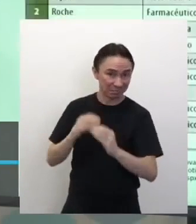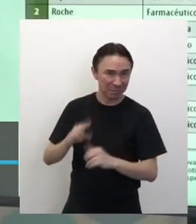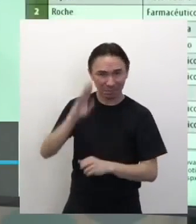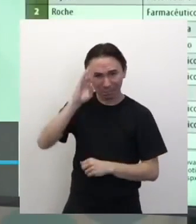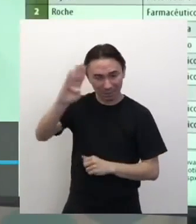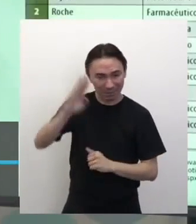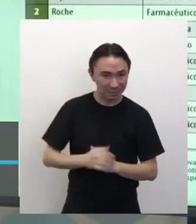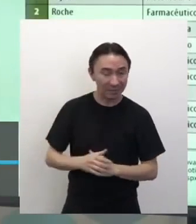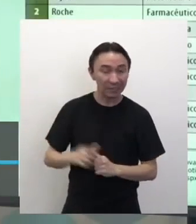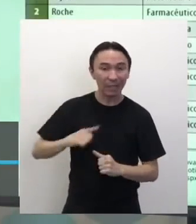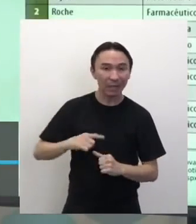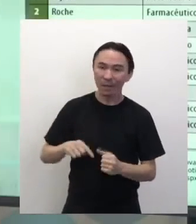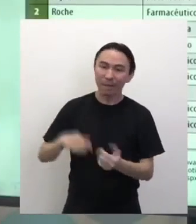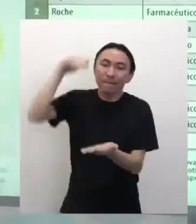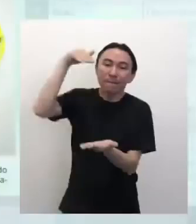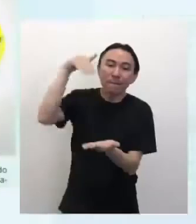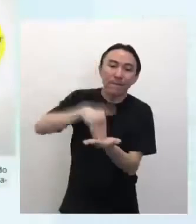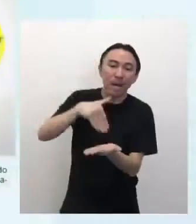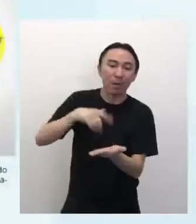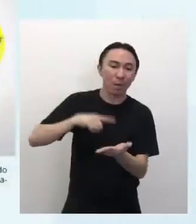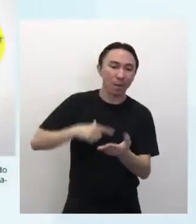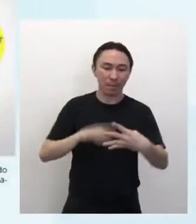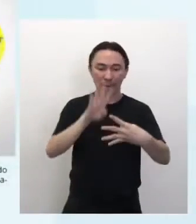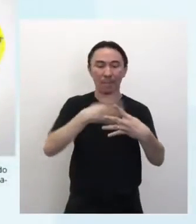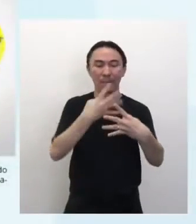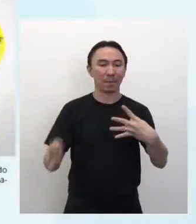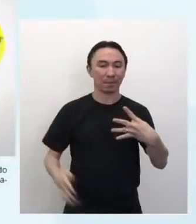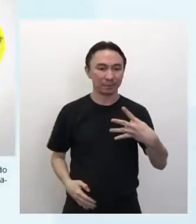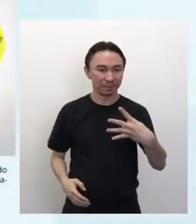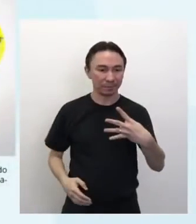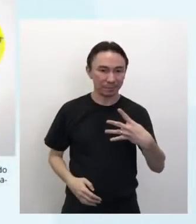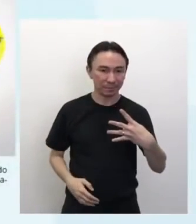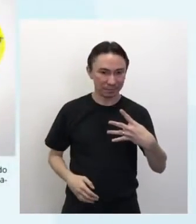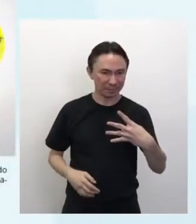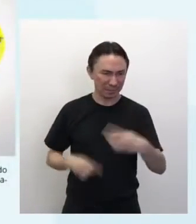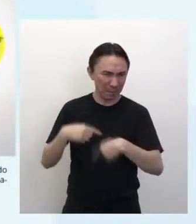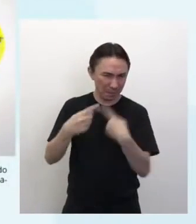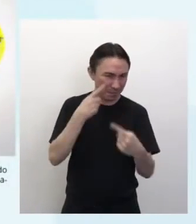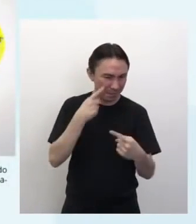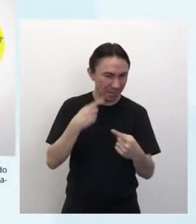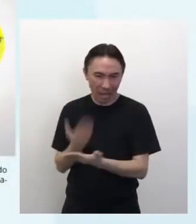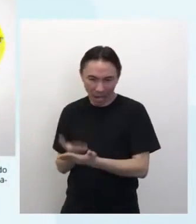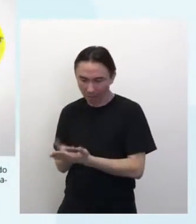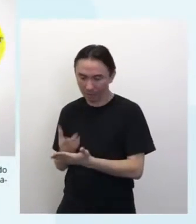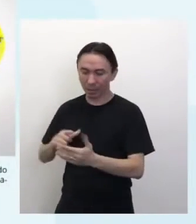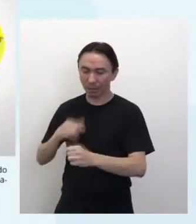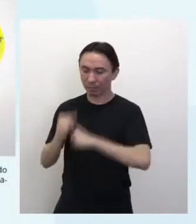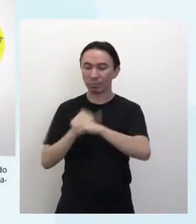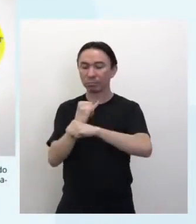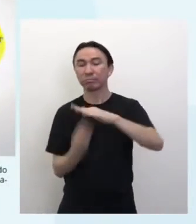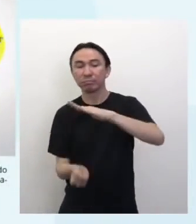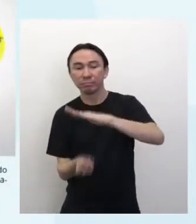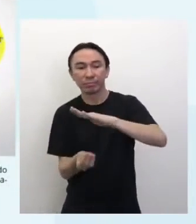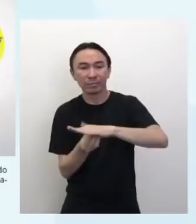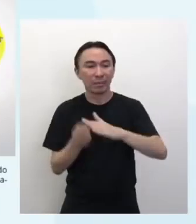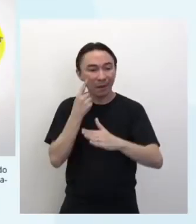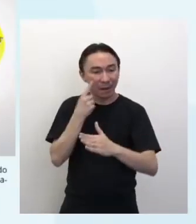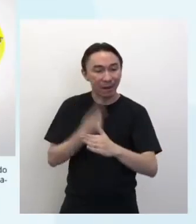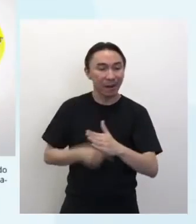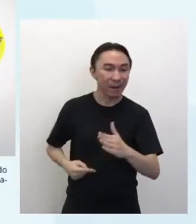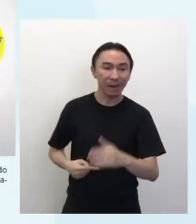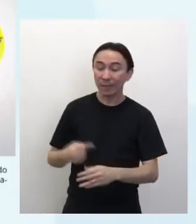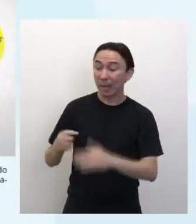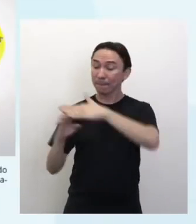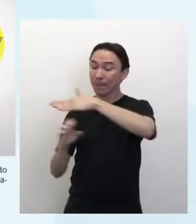duas tabelas, tá, que eu vou mostrar rapidinho, mas essa aula vai estar lá no repositório. as 10 empresas que mais investem em pesquisa e